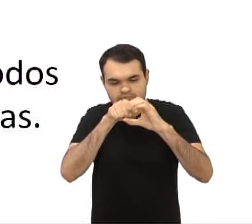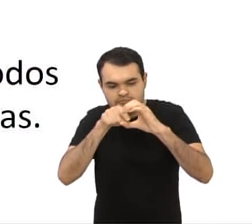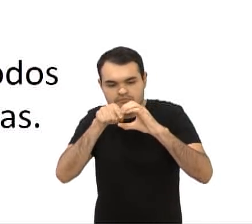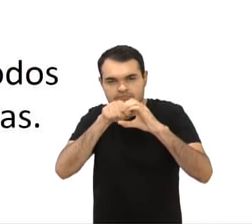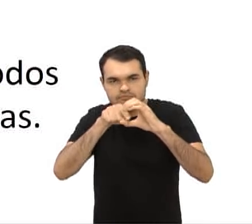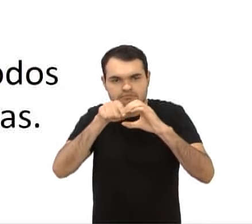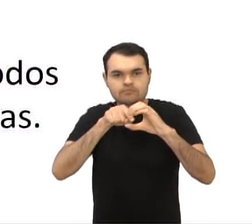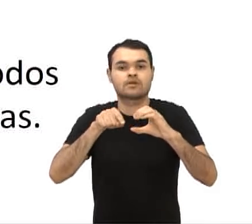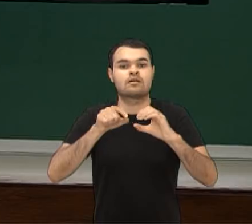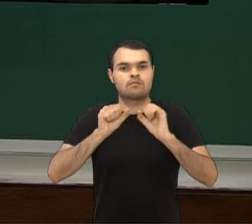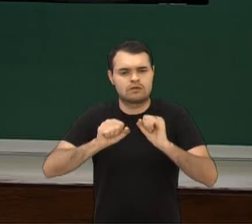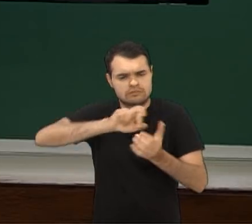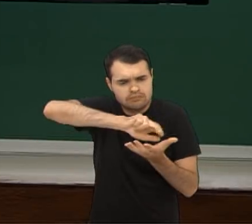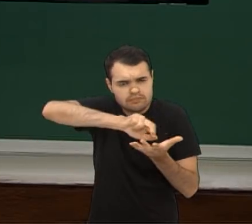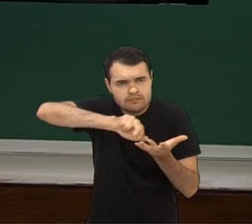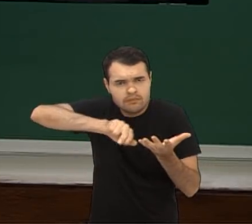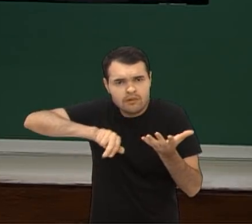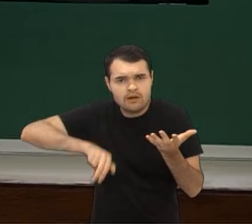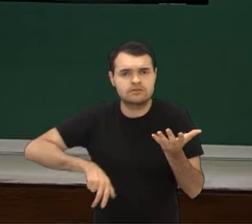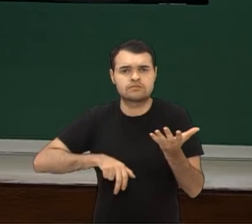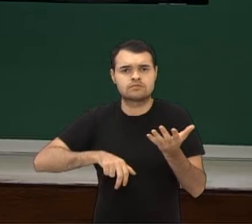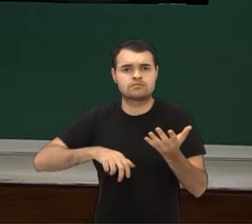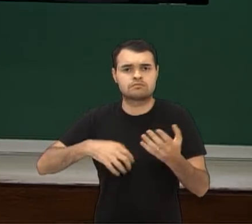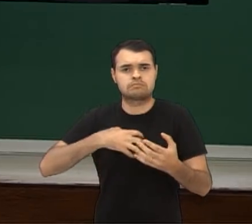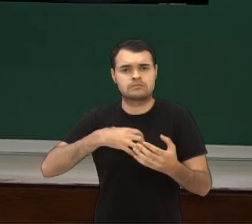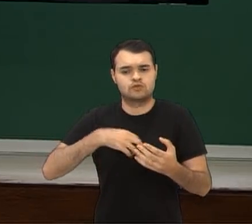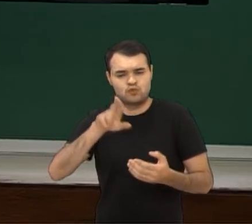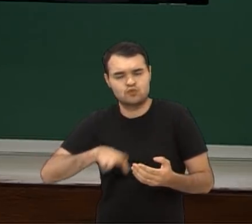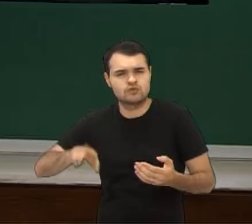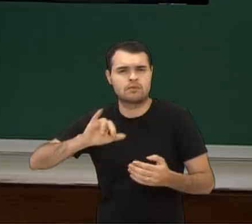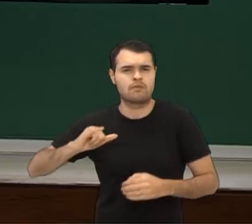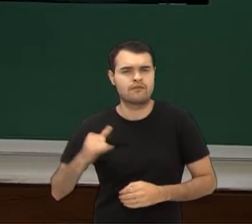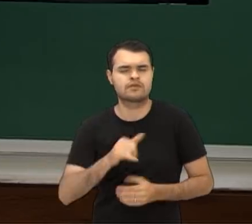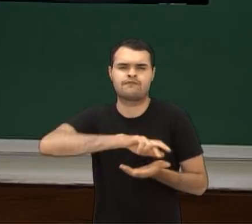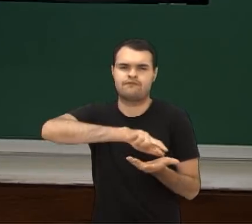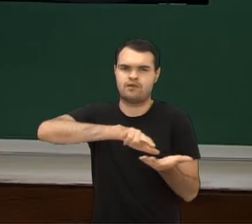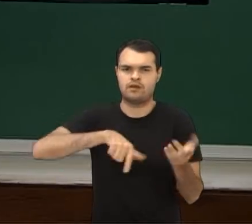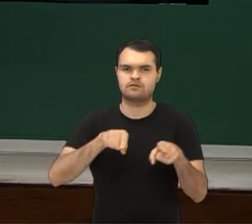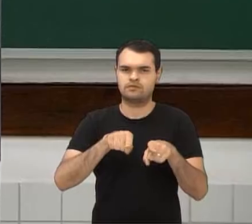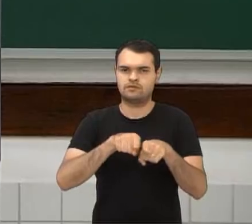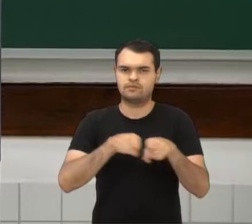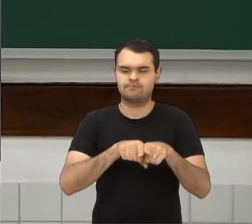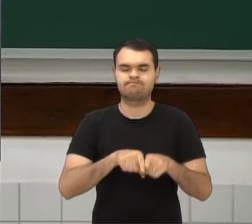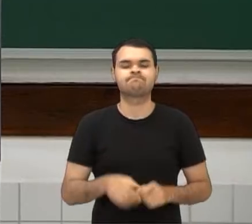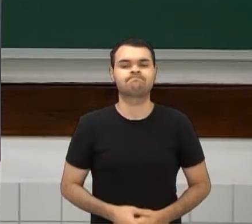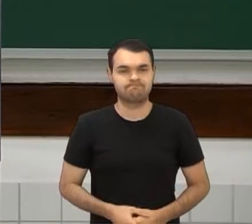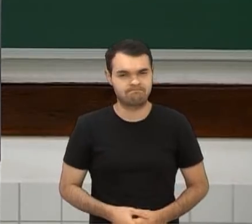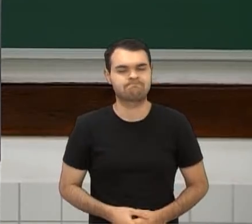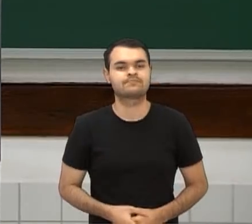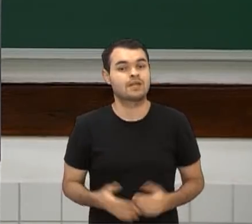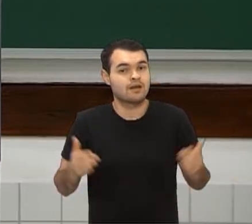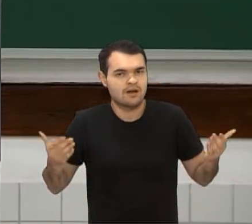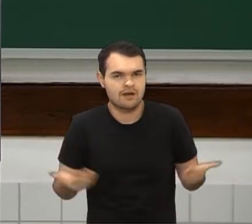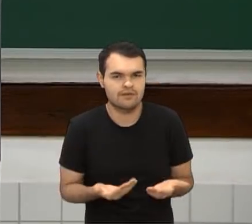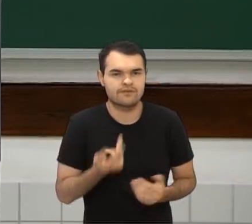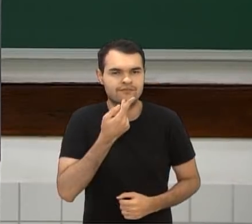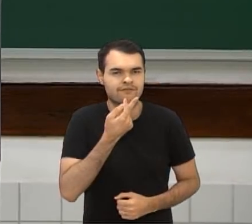podem ter diversas funções ecológicas e utilidades. Muito bem. Agora, pessoal, vamos